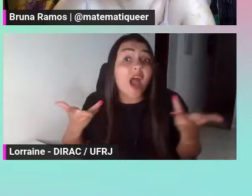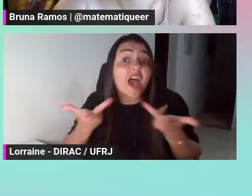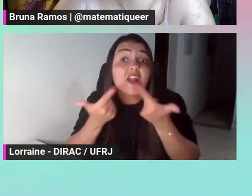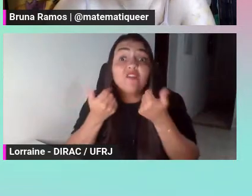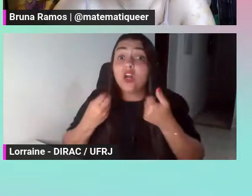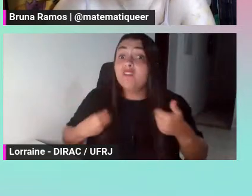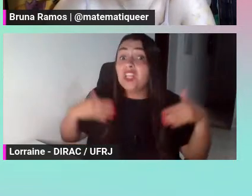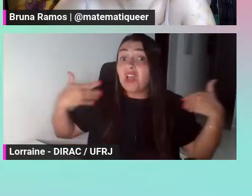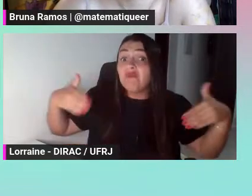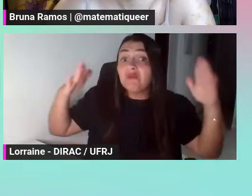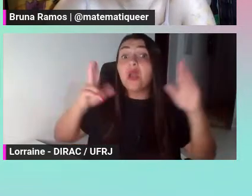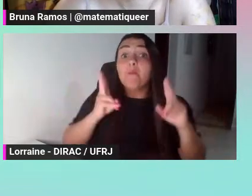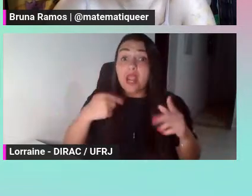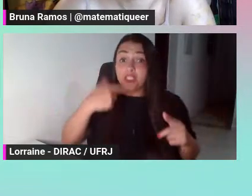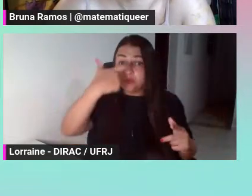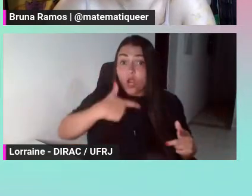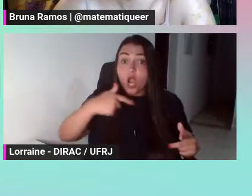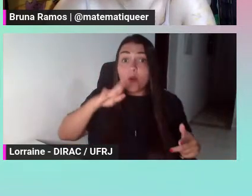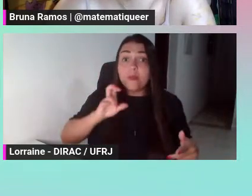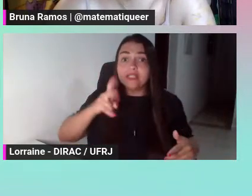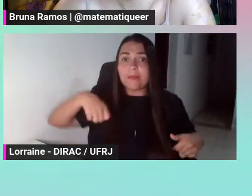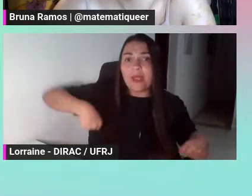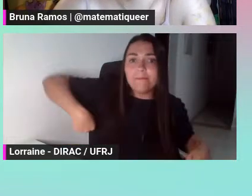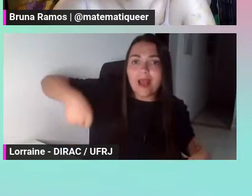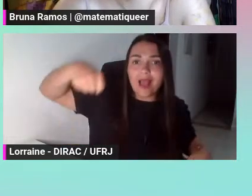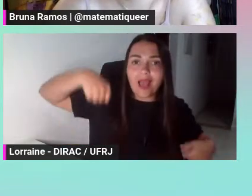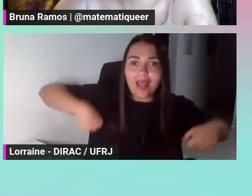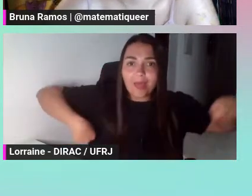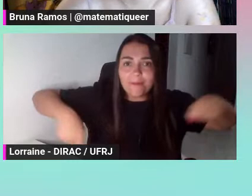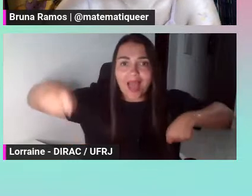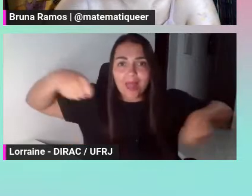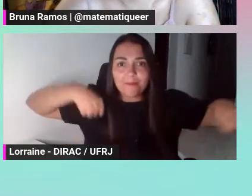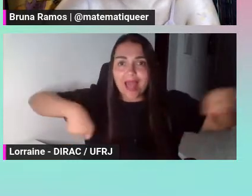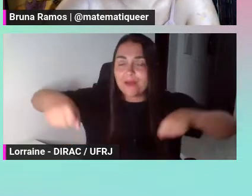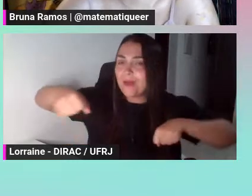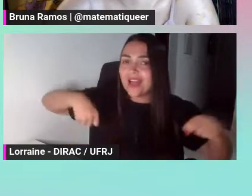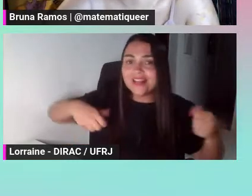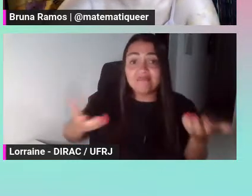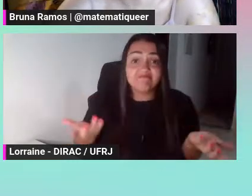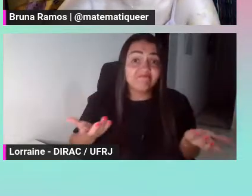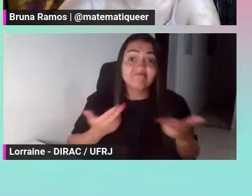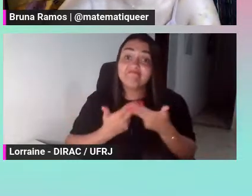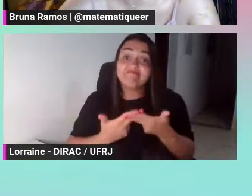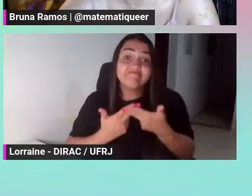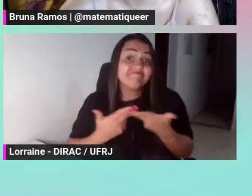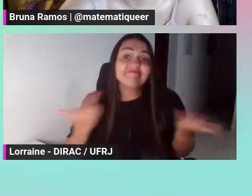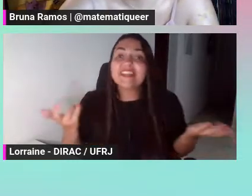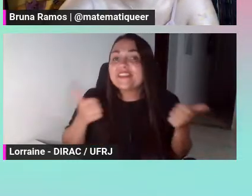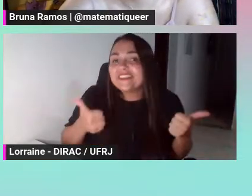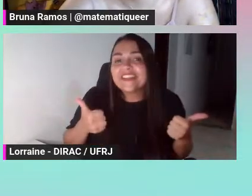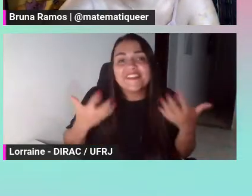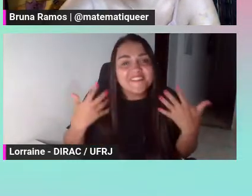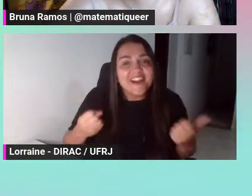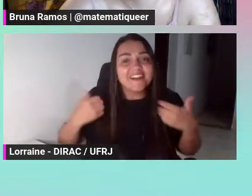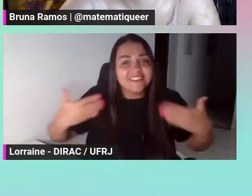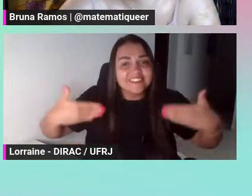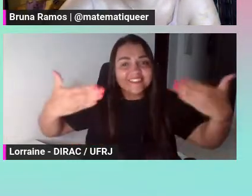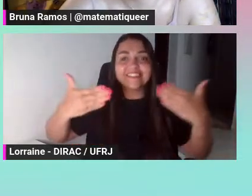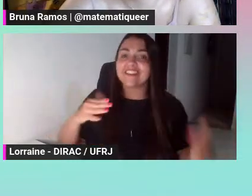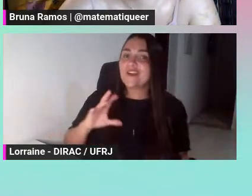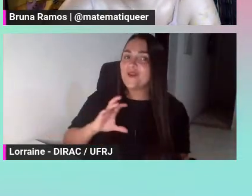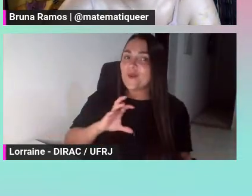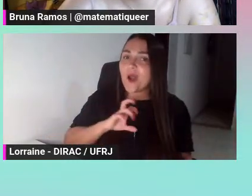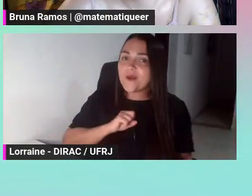conta, mesmo com essa mãe que, né, vivia com a mala na mão. Então, gente, bora para frente. O amor,